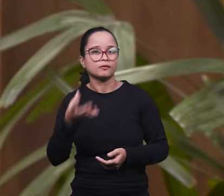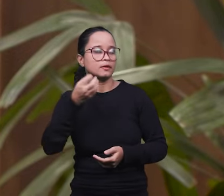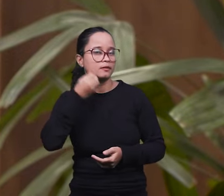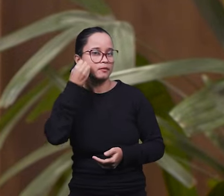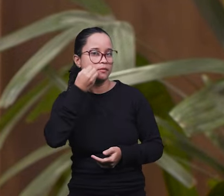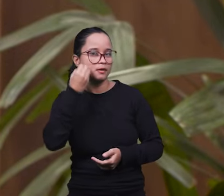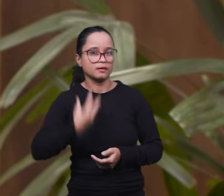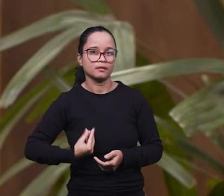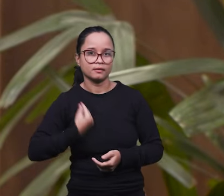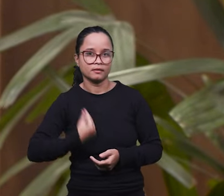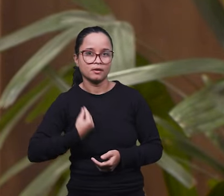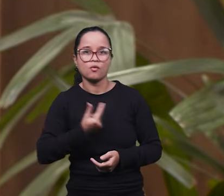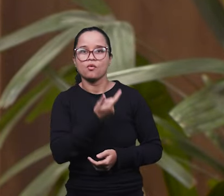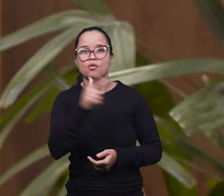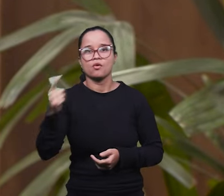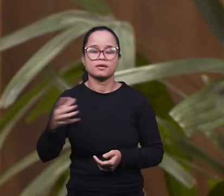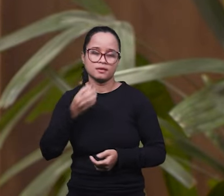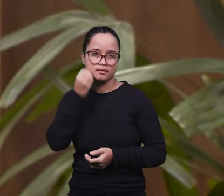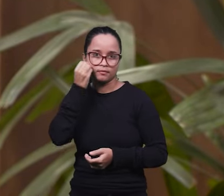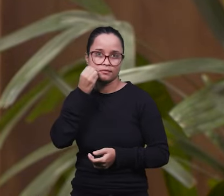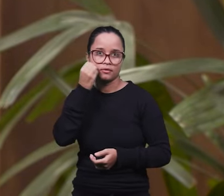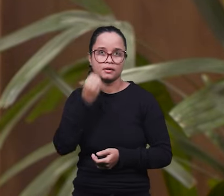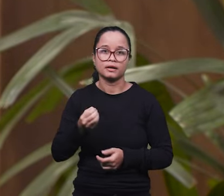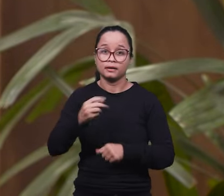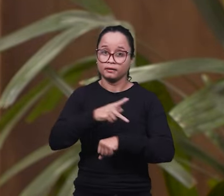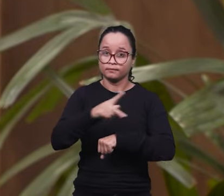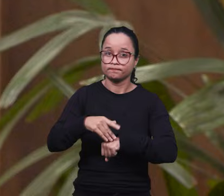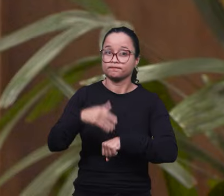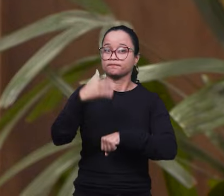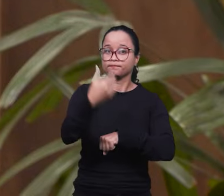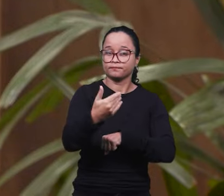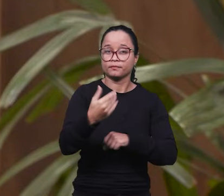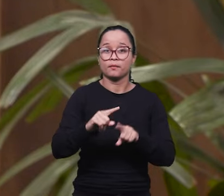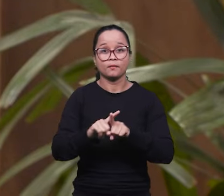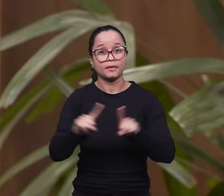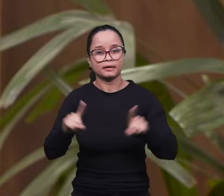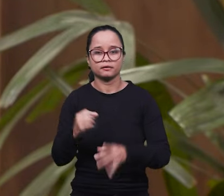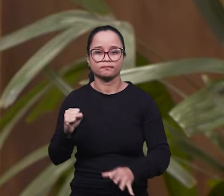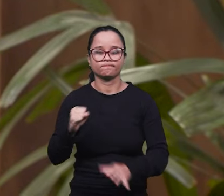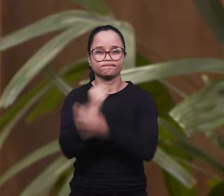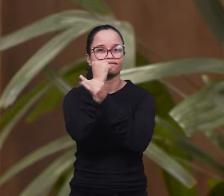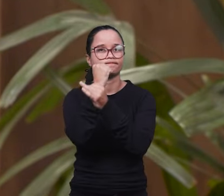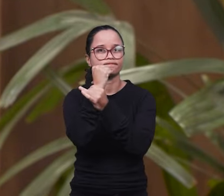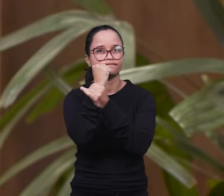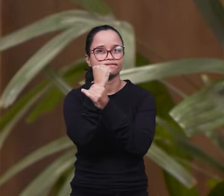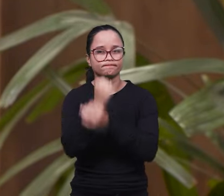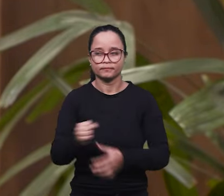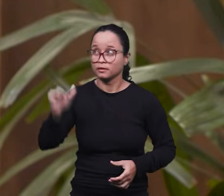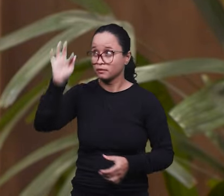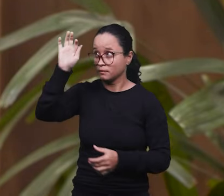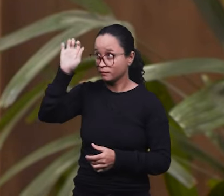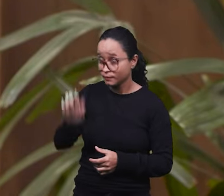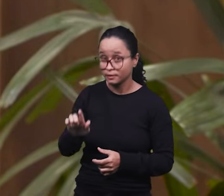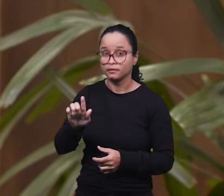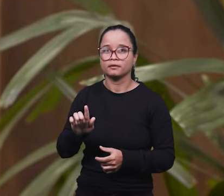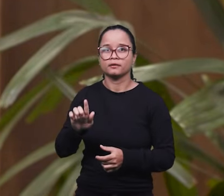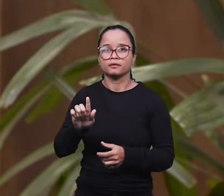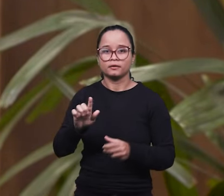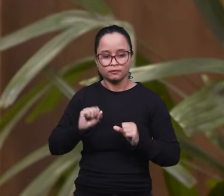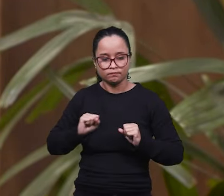a viver outras experiências no exterior mas com a segurança com a nossa fé fortalecida